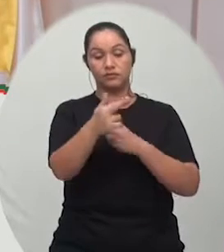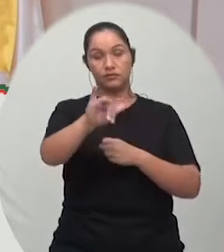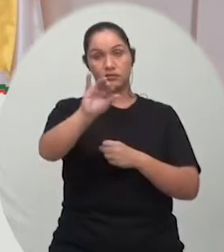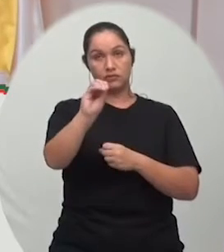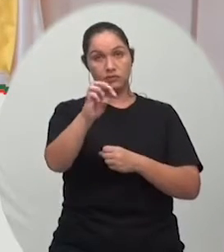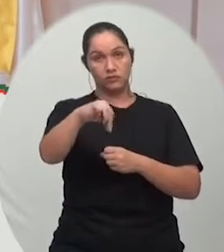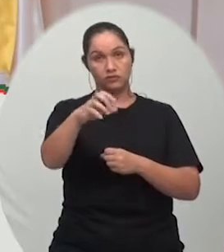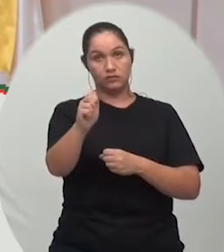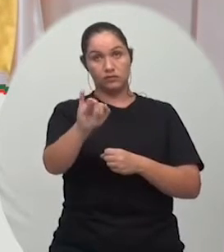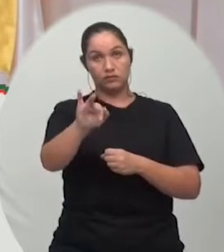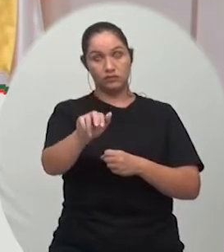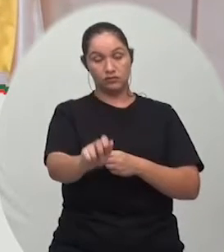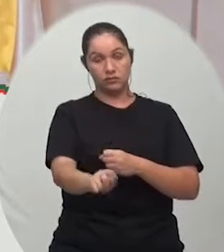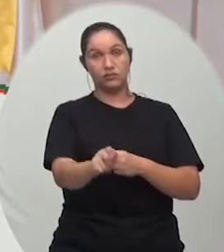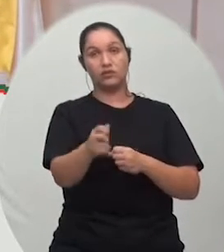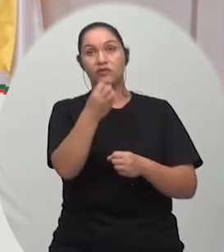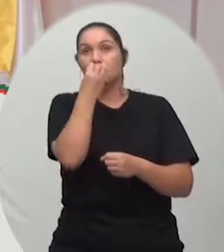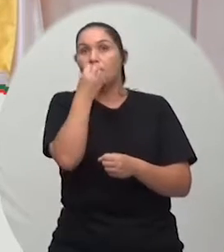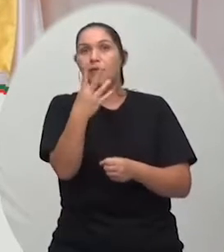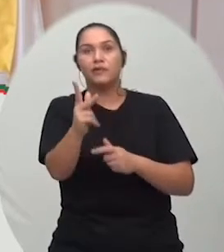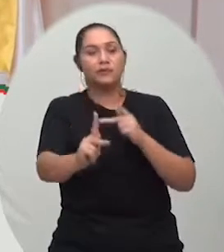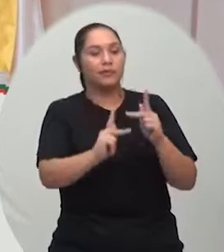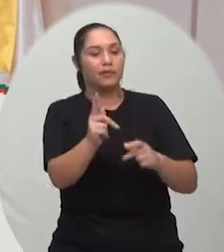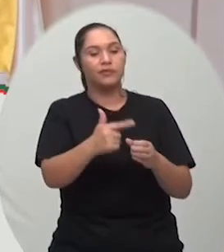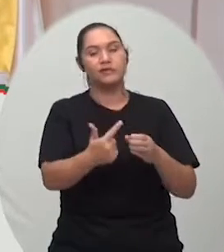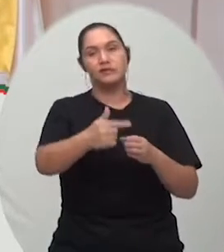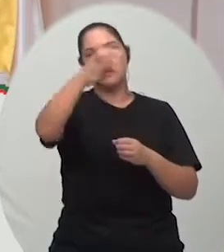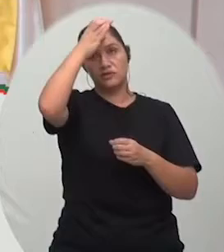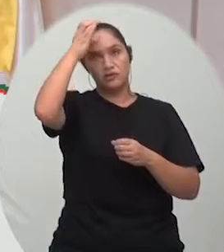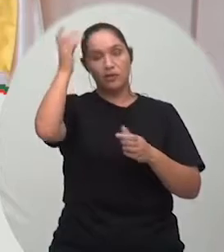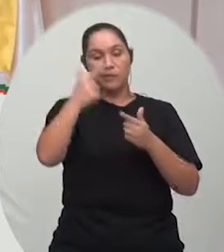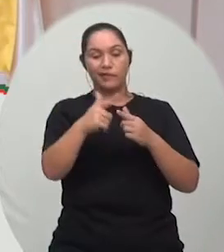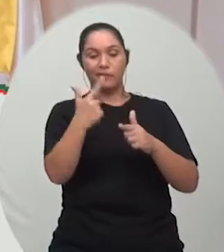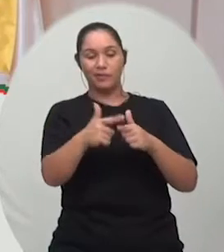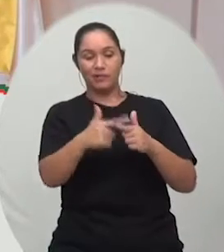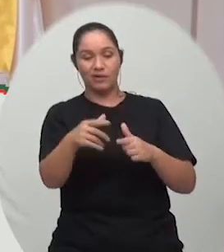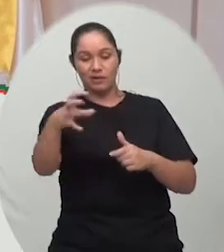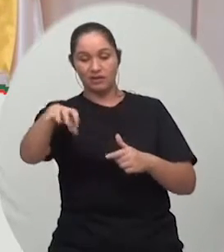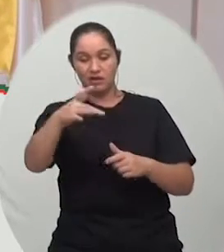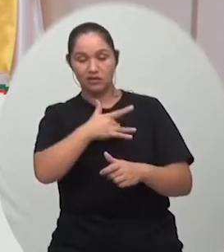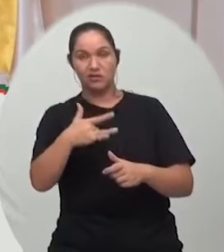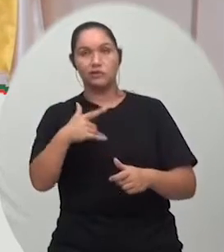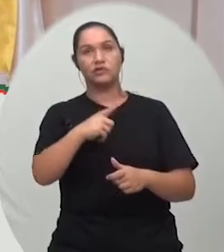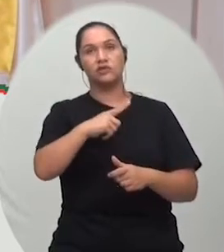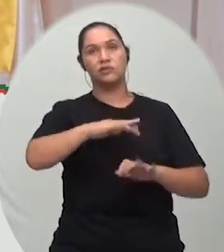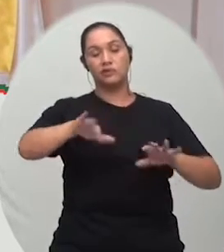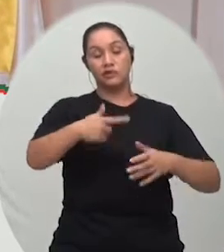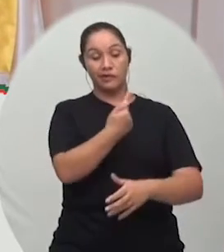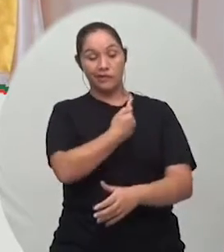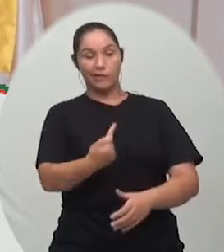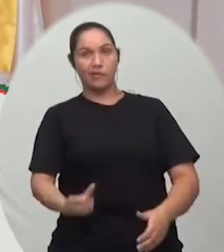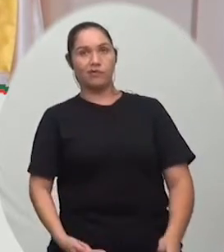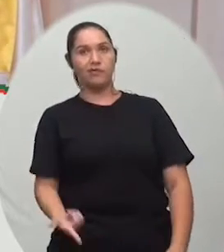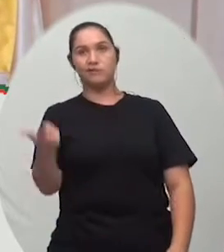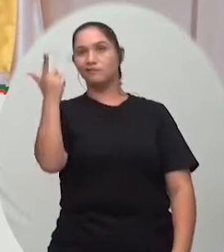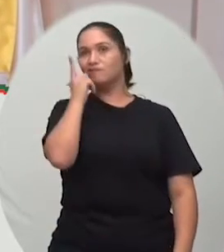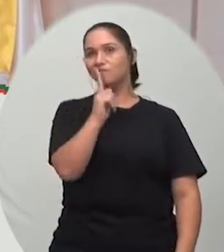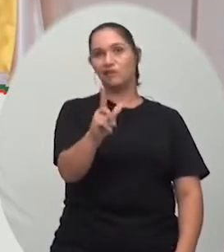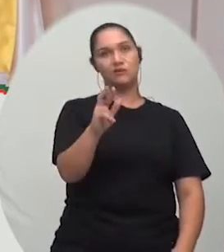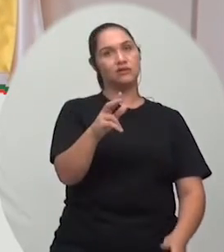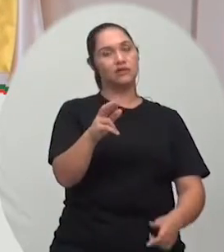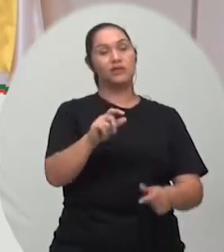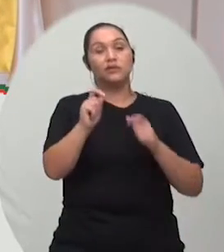nossa população, haja vista que nós temos aí problemas na área da saúde, que o governo não está com os olhos fechados, está